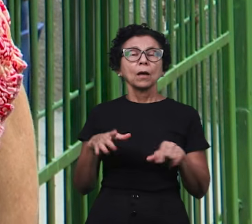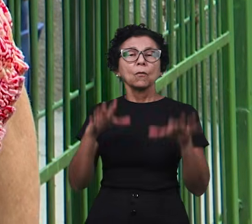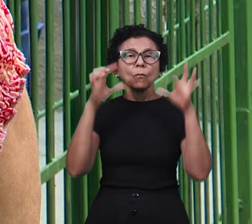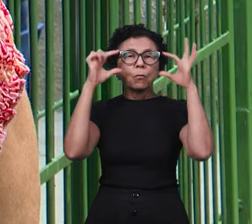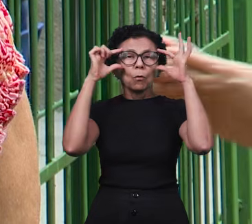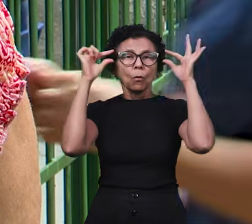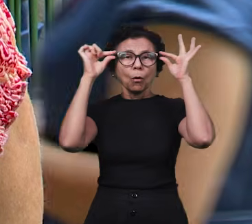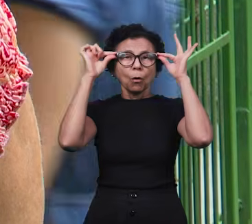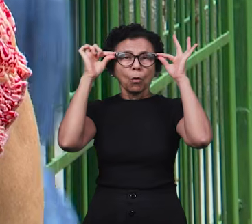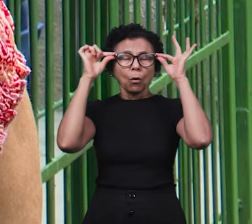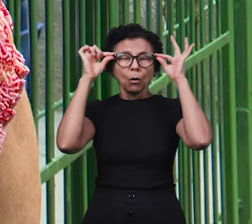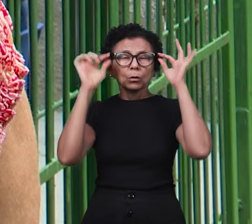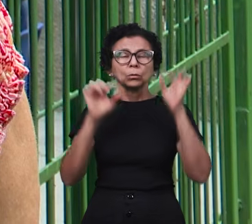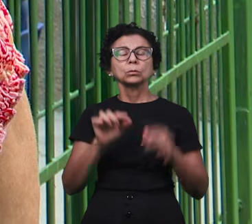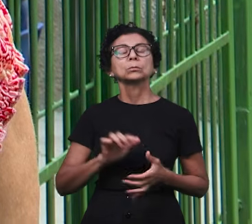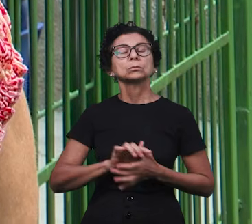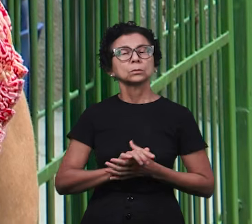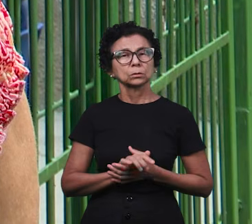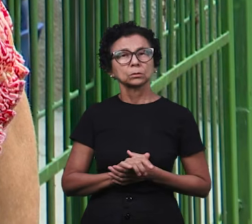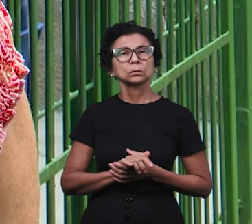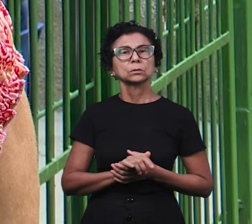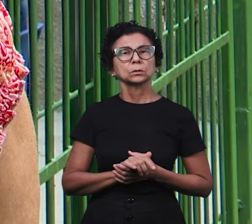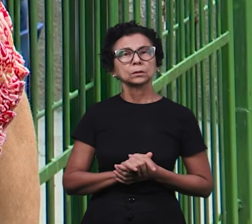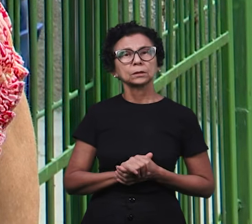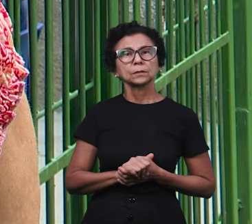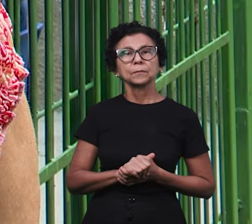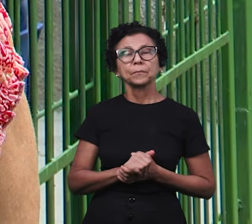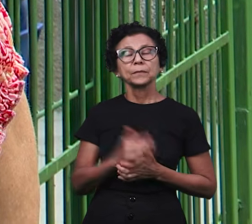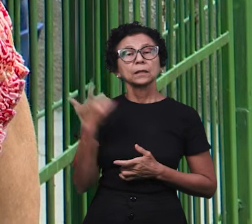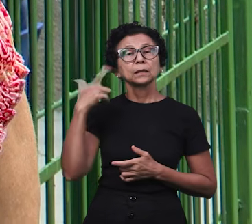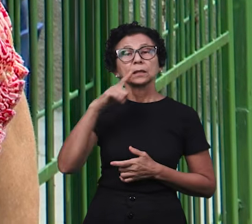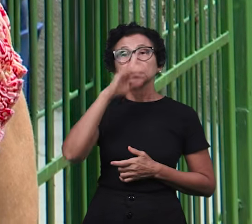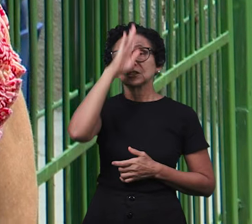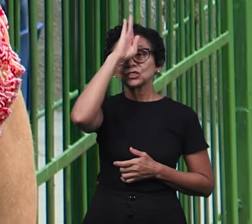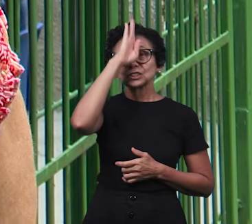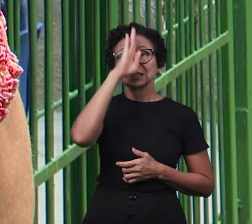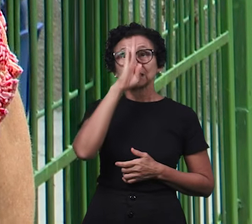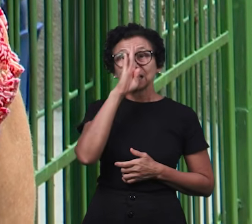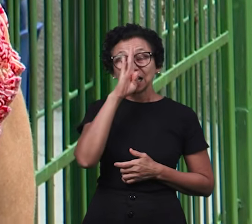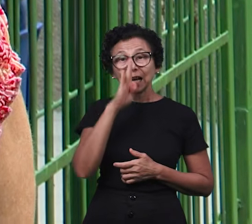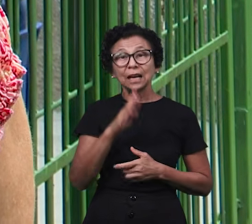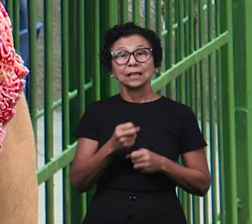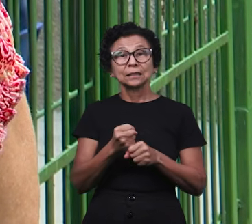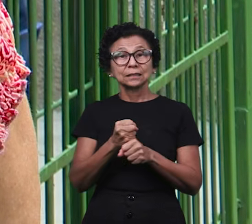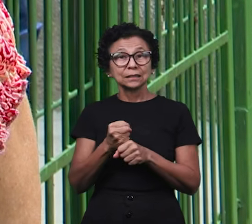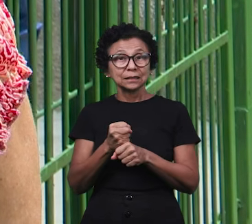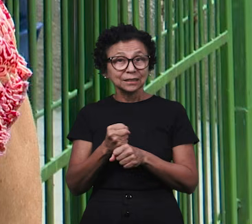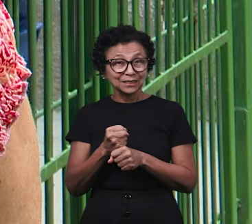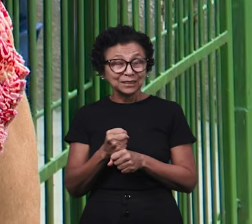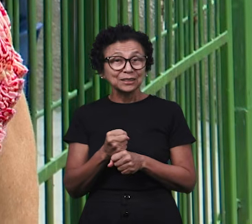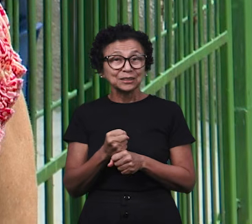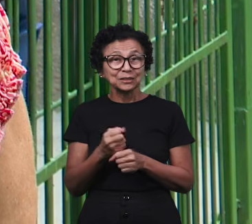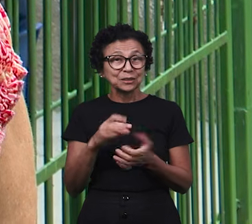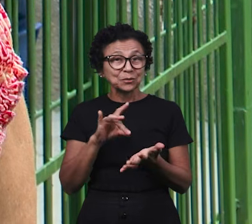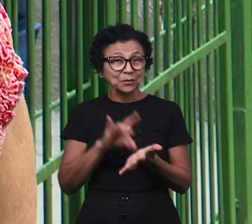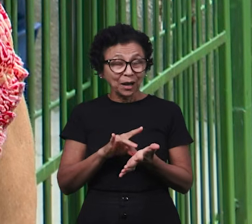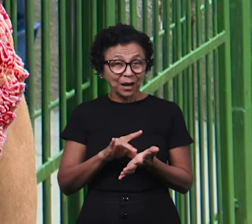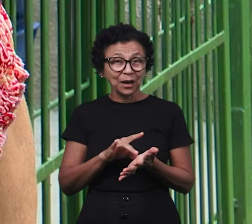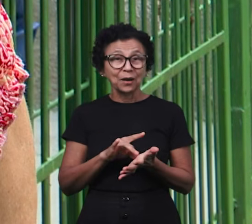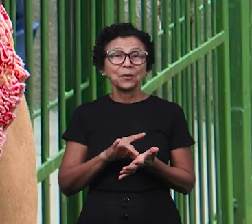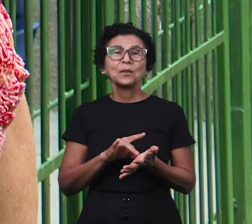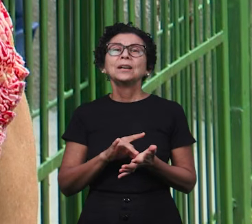fiz um óculos de grau, ganhei o óculos de graça. Esse ano eu vou ganhar o óculos de